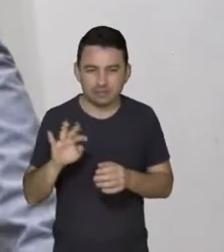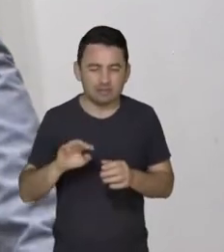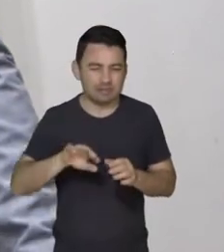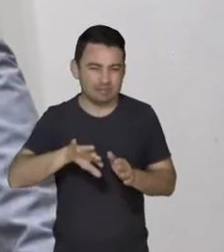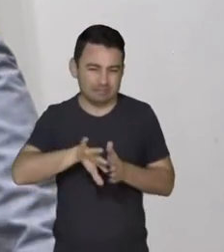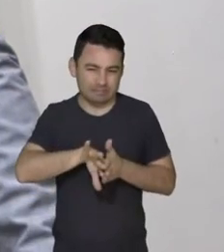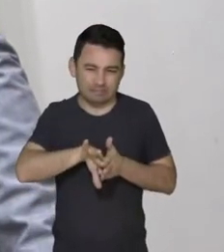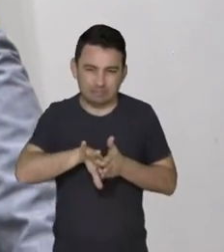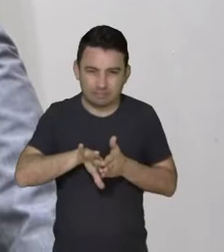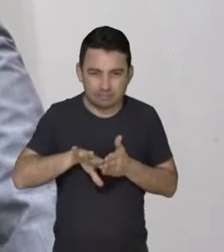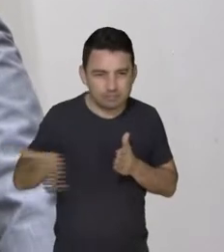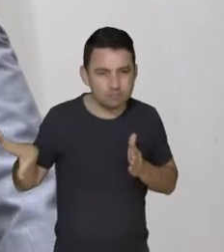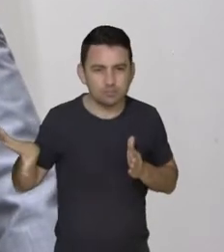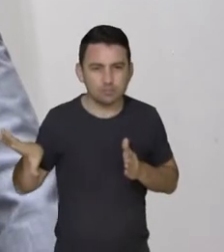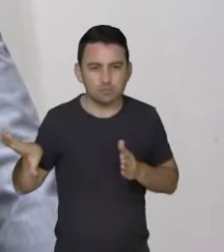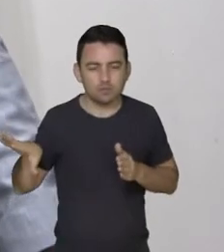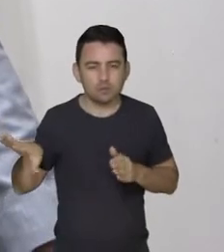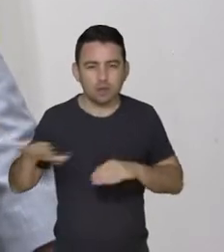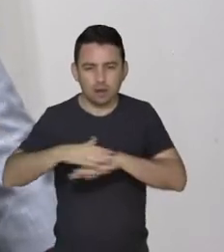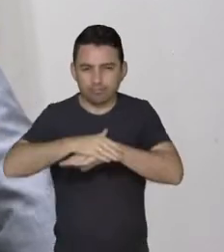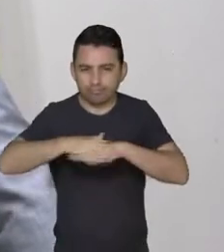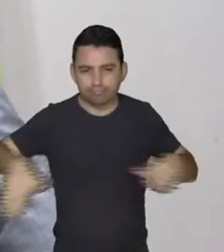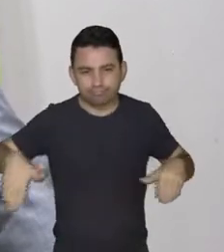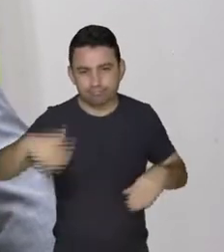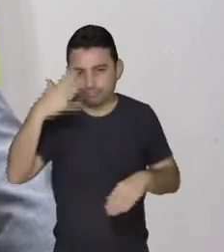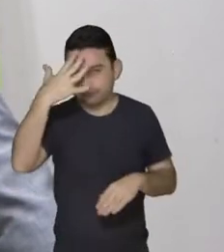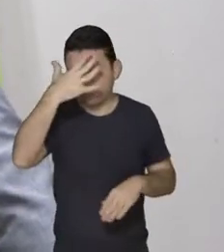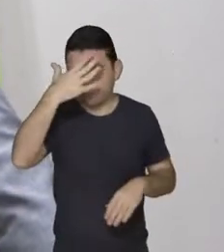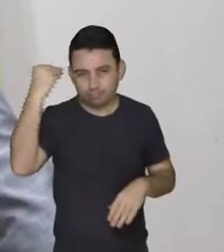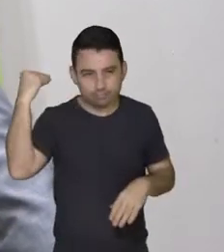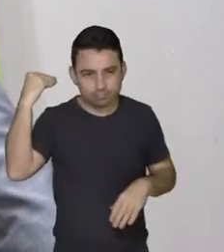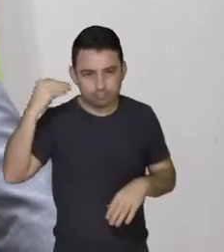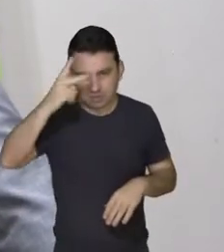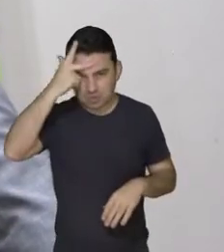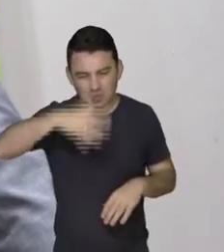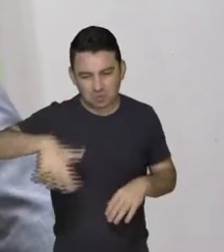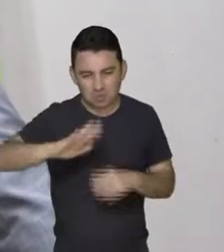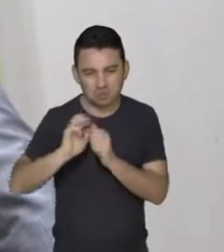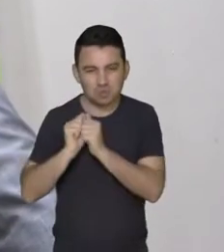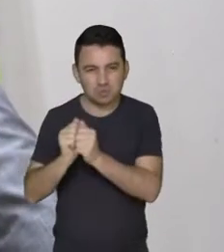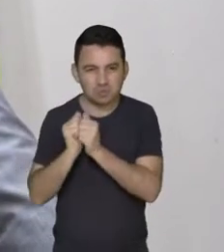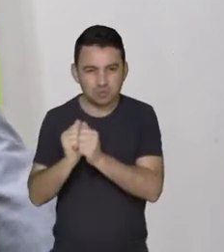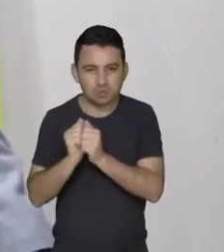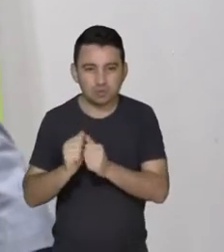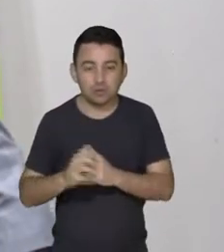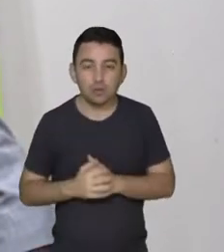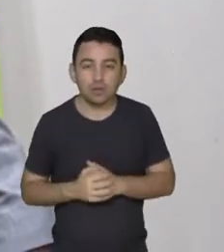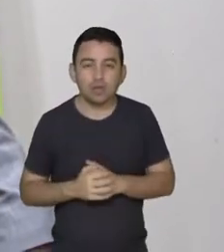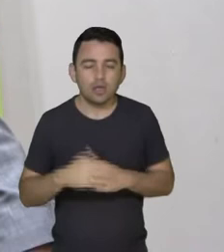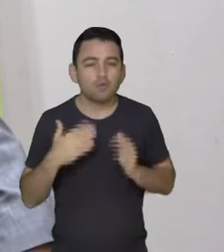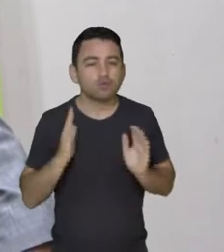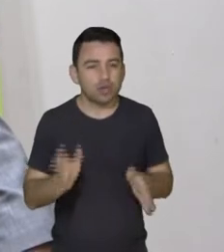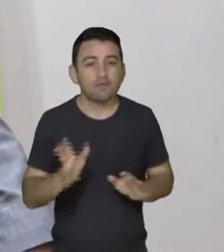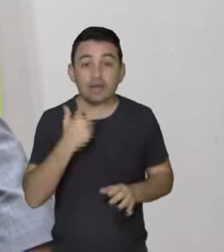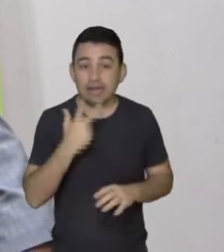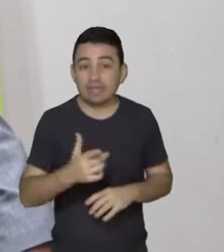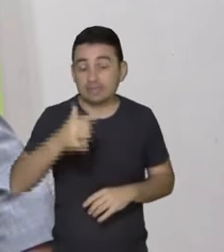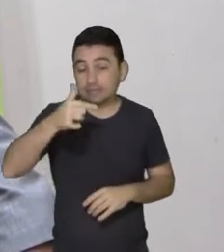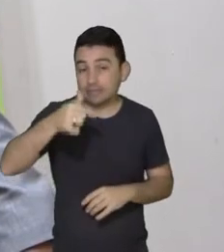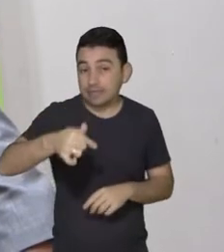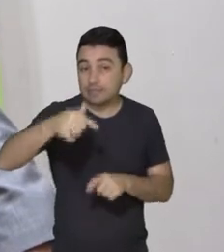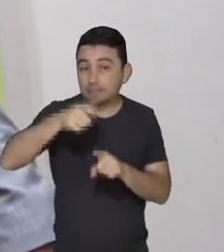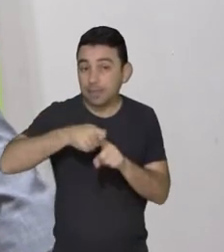dentro do mar do esquecimento e todos aqueles que andam junto com ele falei exato 7 meses atrás